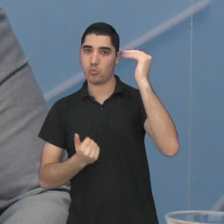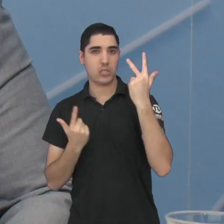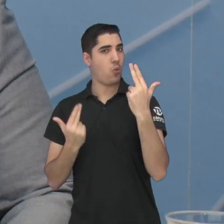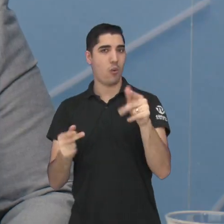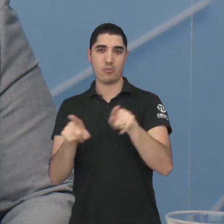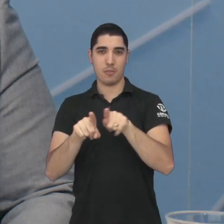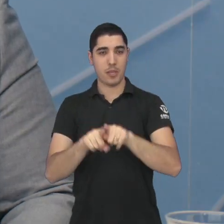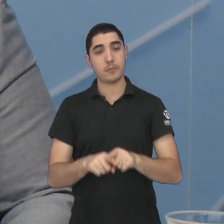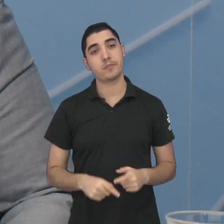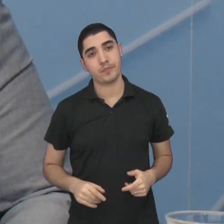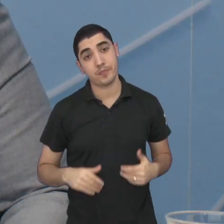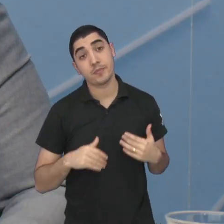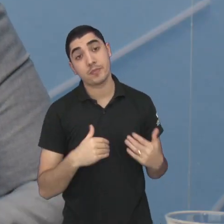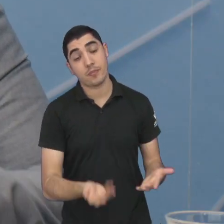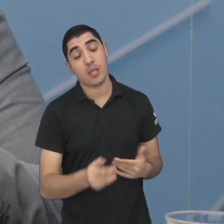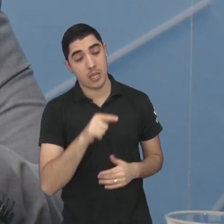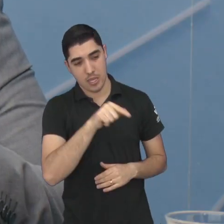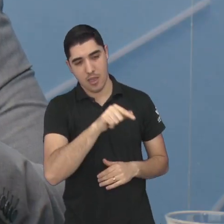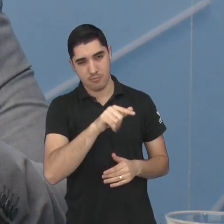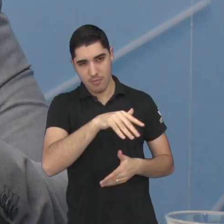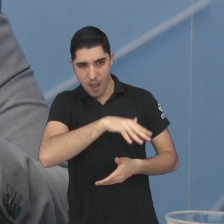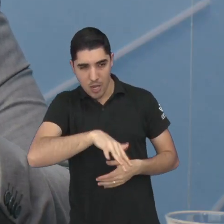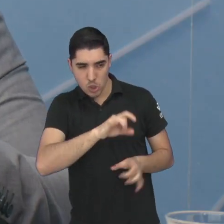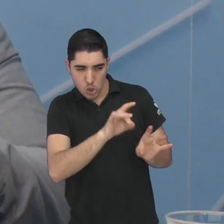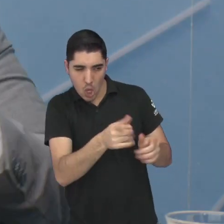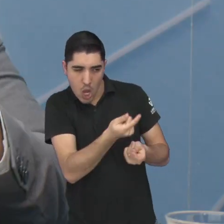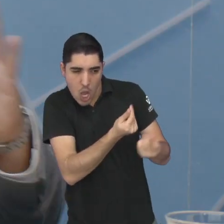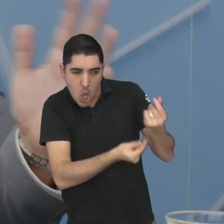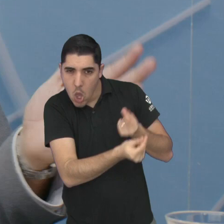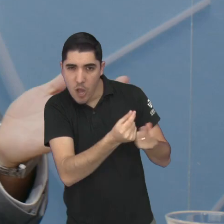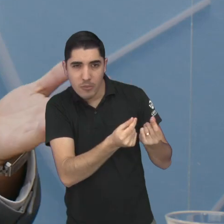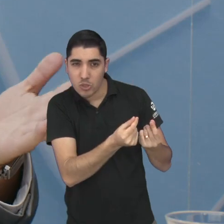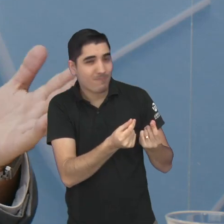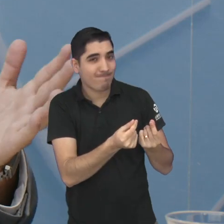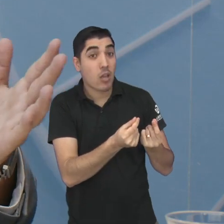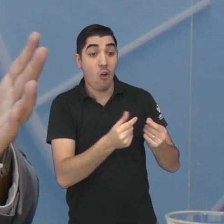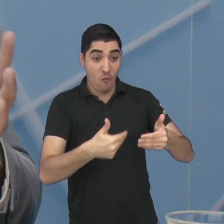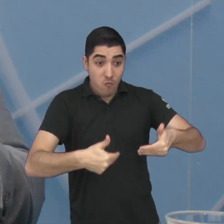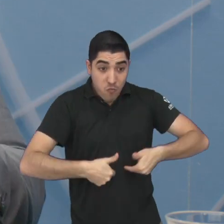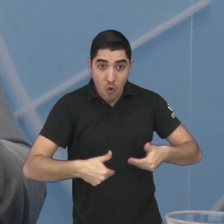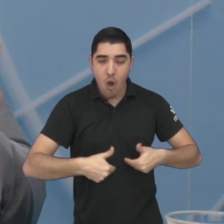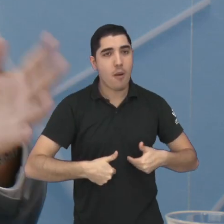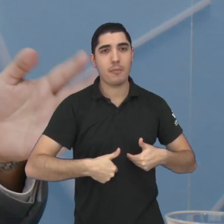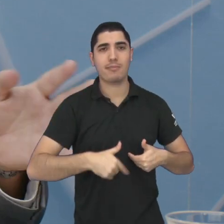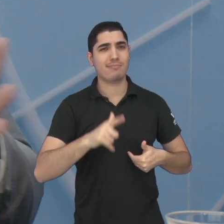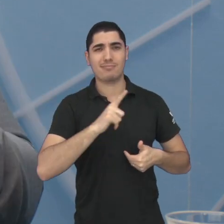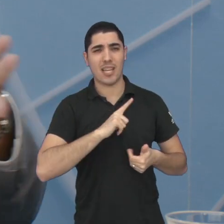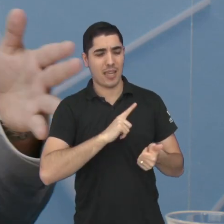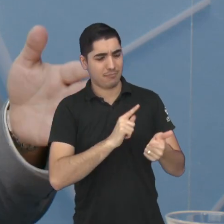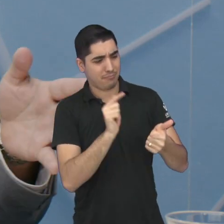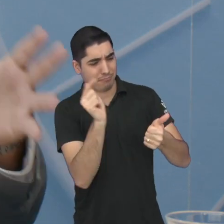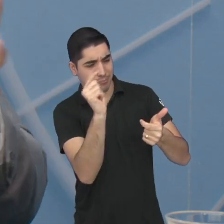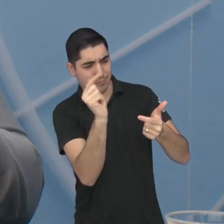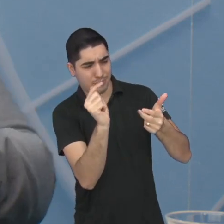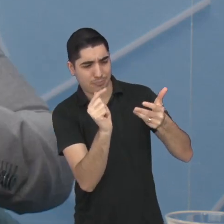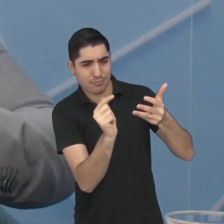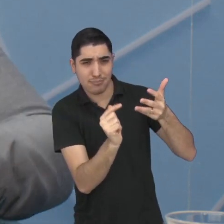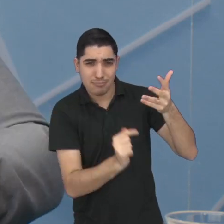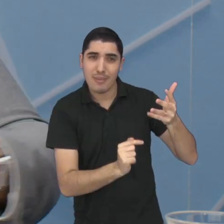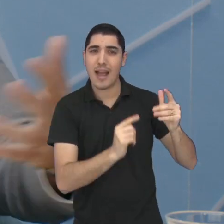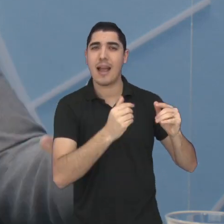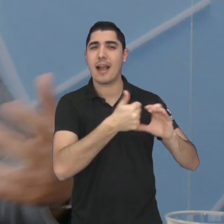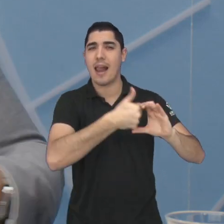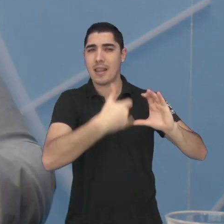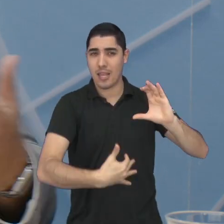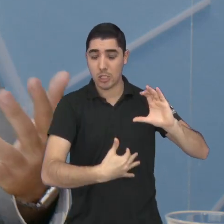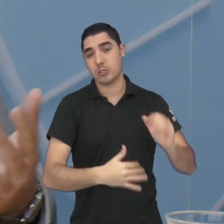do foco no econômico, né? Eu acho que a fome ela é completamente multidimensional. E é importante a gente ter em consideração que ela envolve